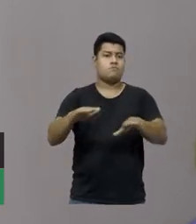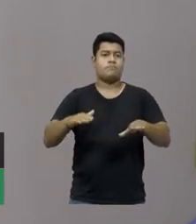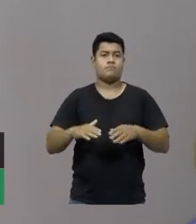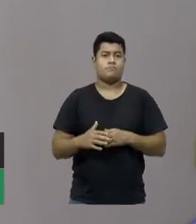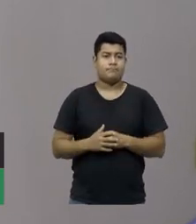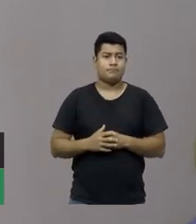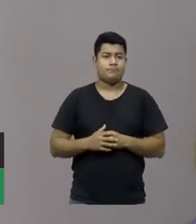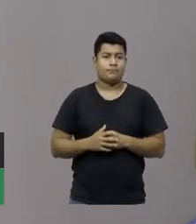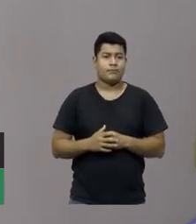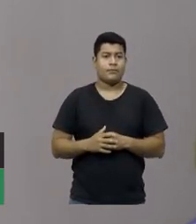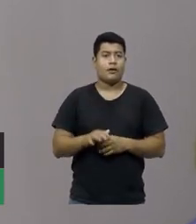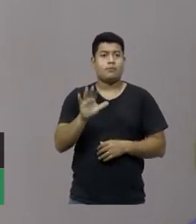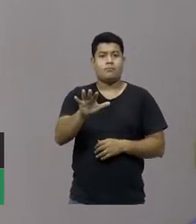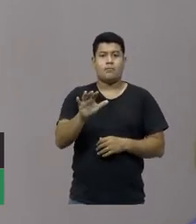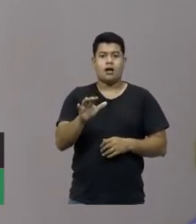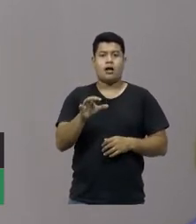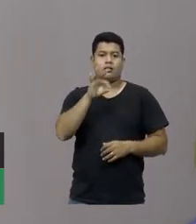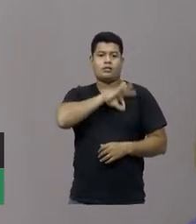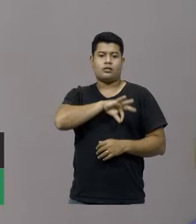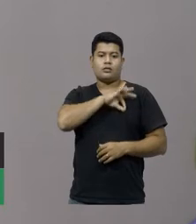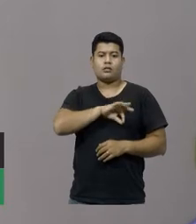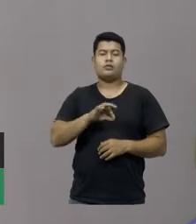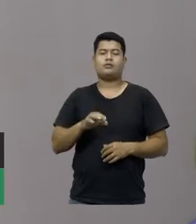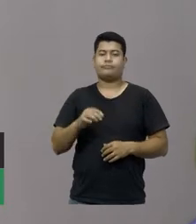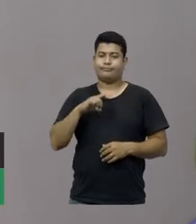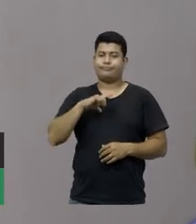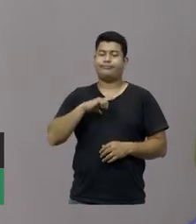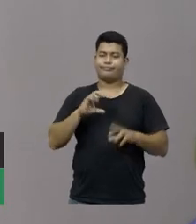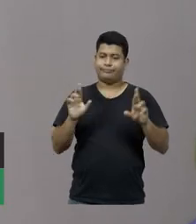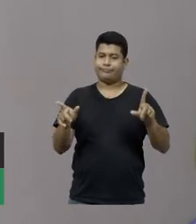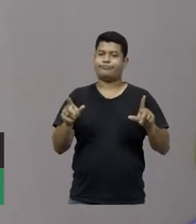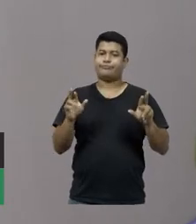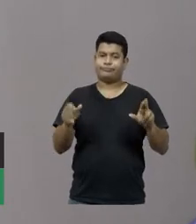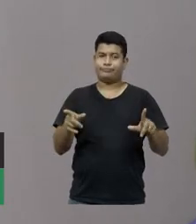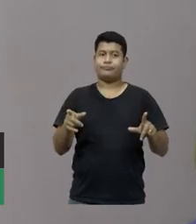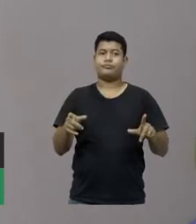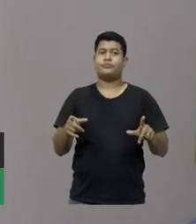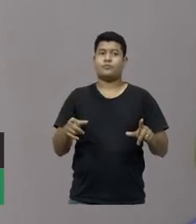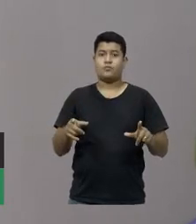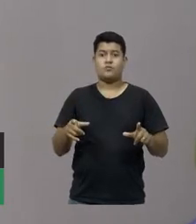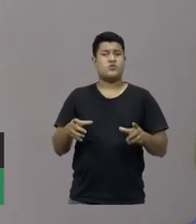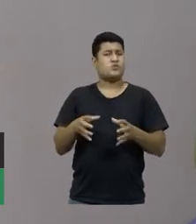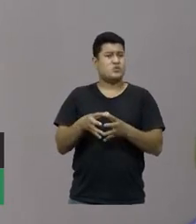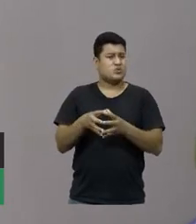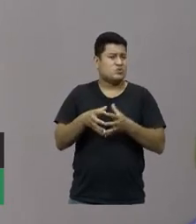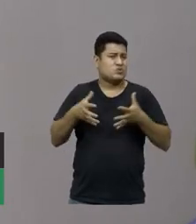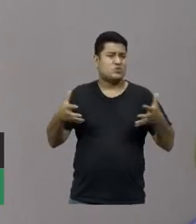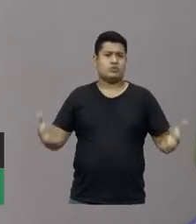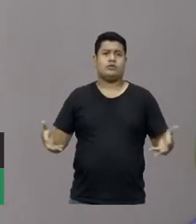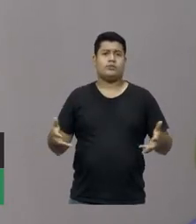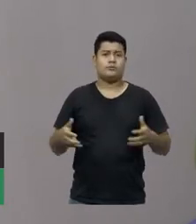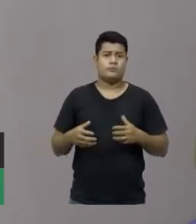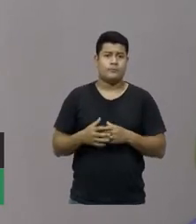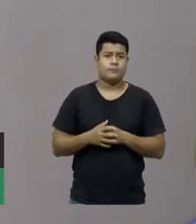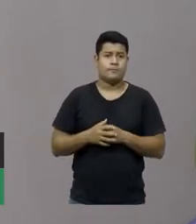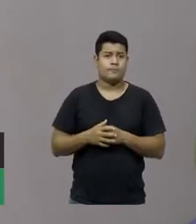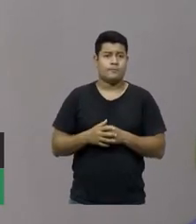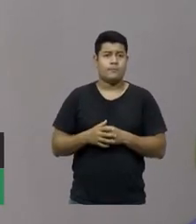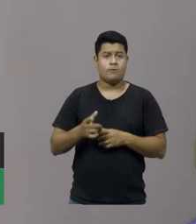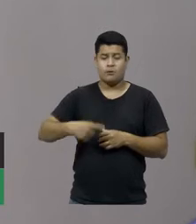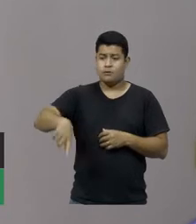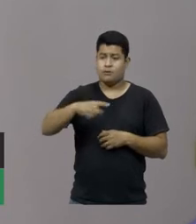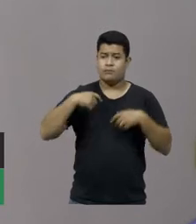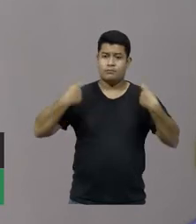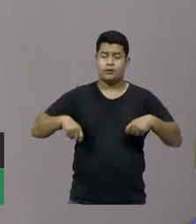Mas existe diferença salarial. E diferença, existe muita diferença salarial. E nós temos que